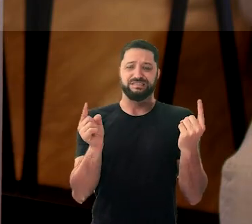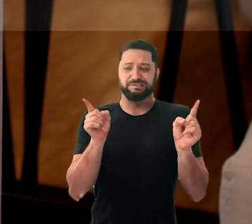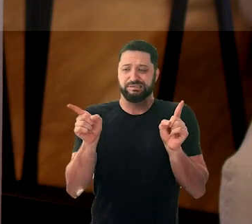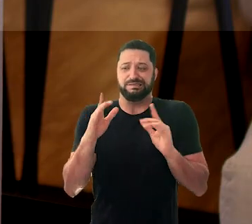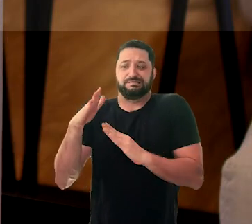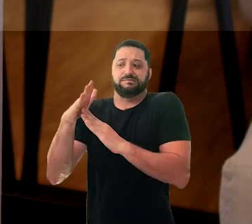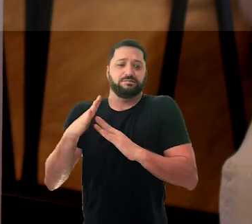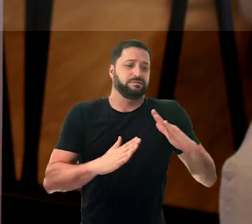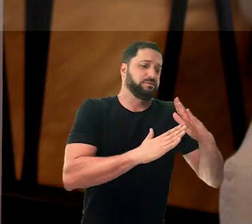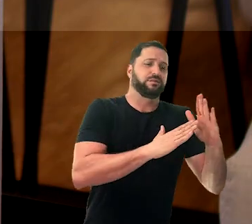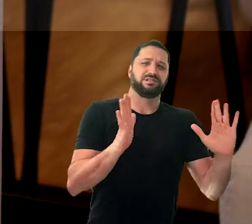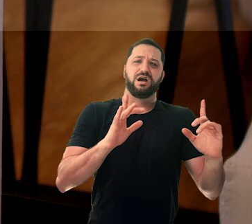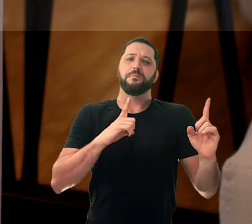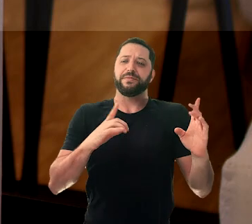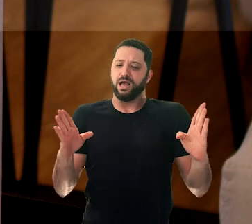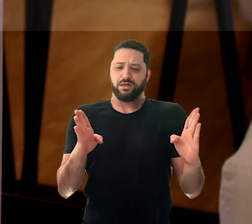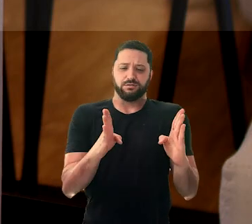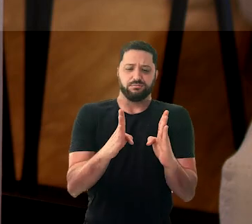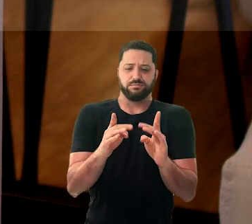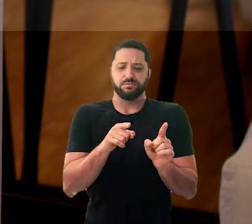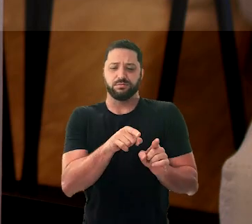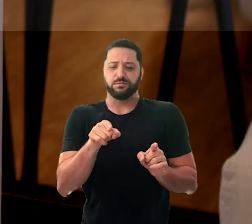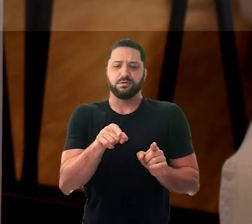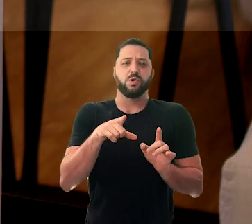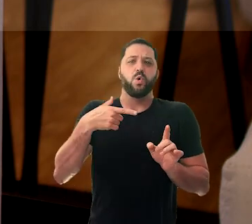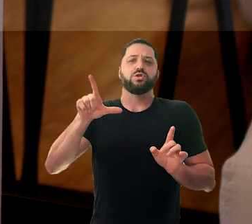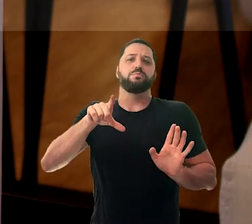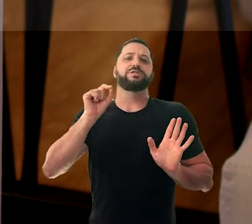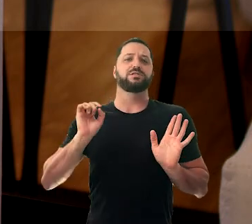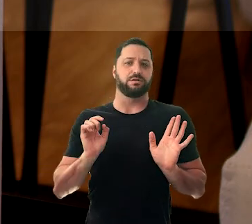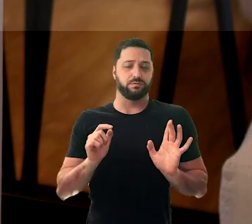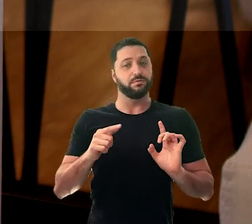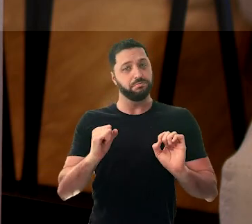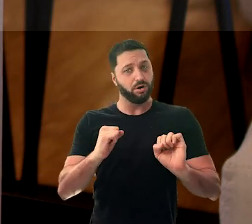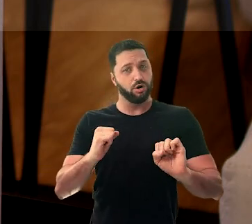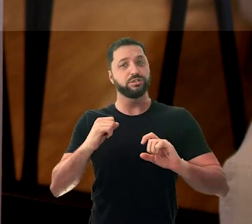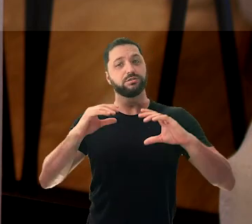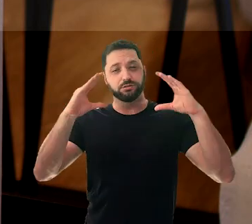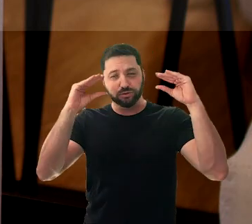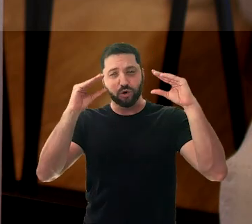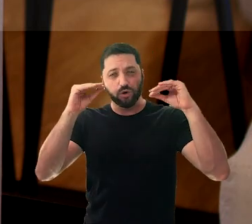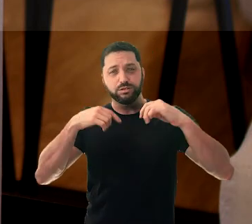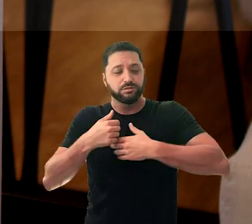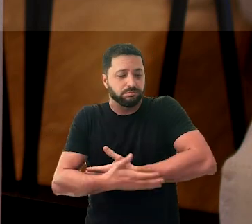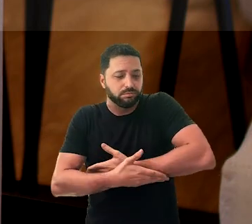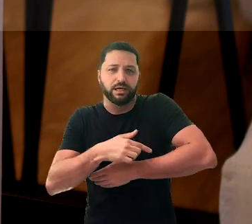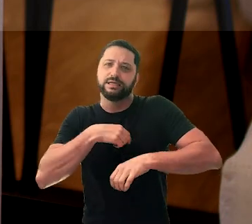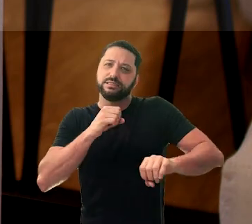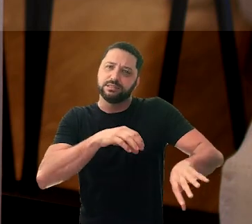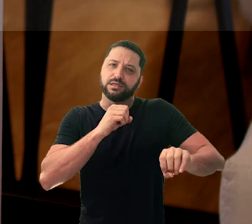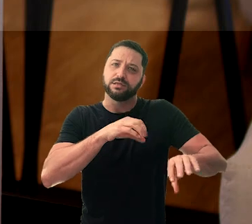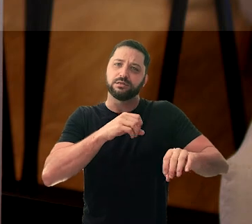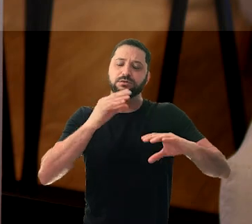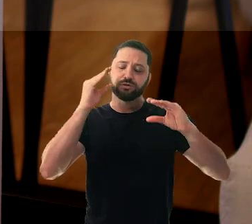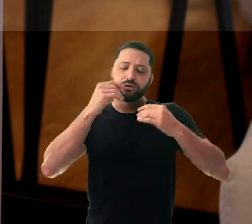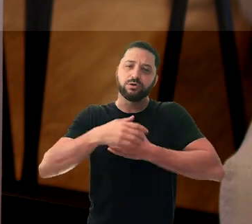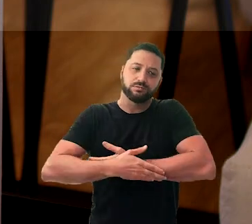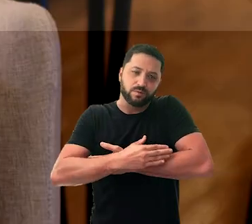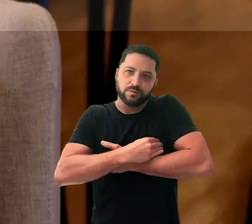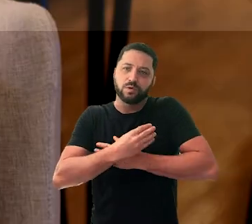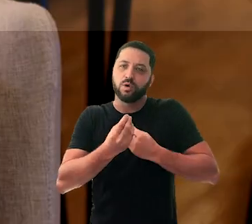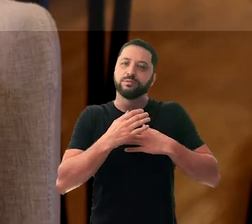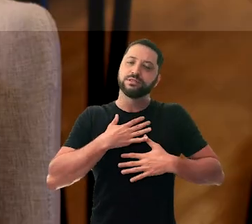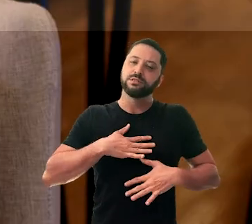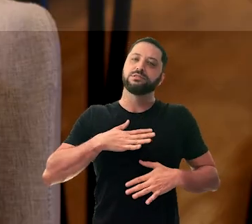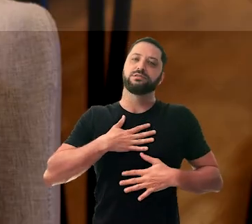várias possibilidades e a gente pode trabalhar o sono da criança ensinando ela a dormir a noite inteira sem precisar deixar ela chorando sozinha, abandonada.